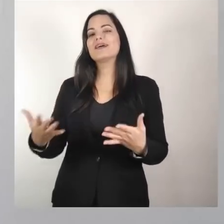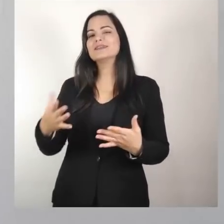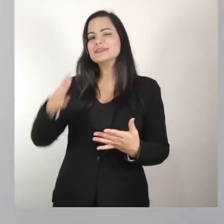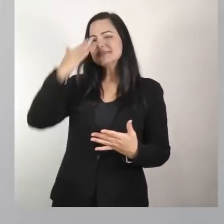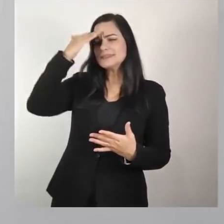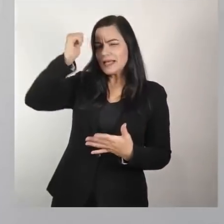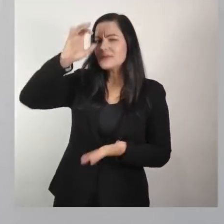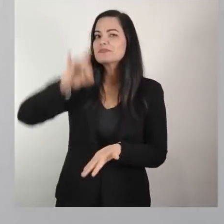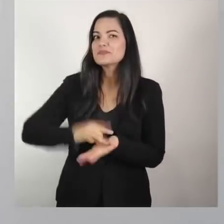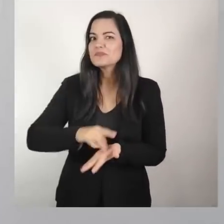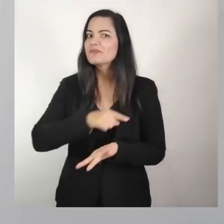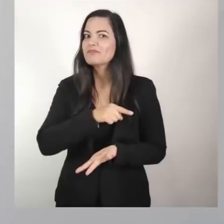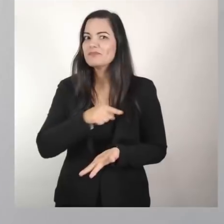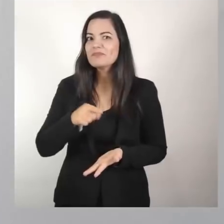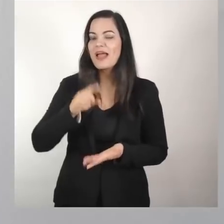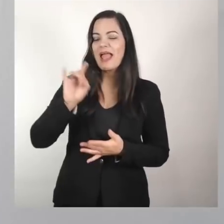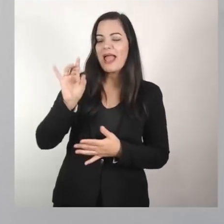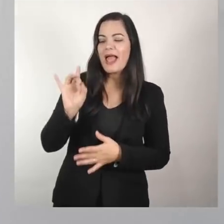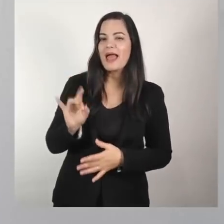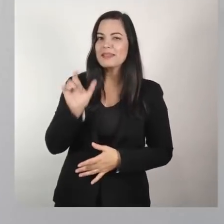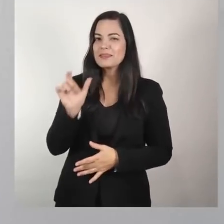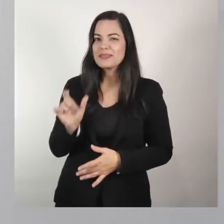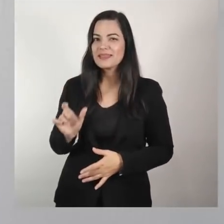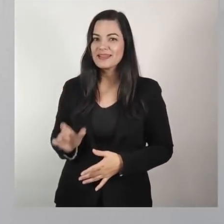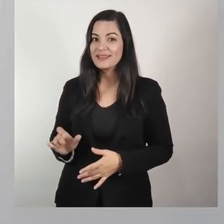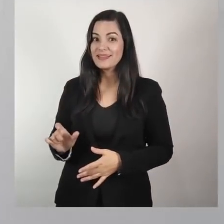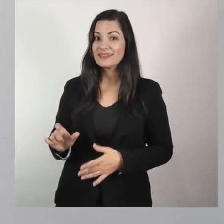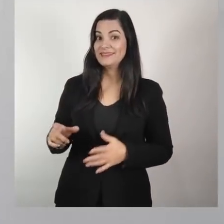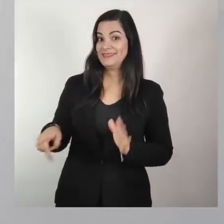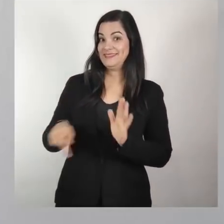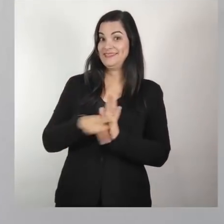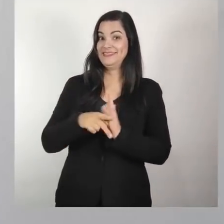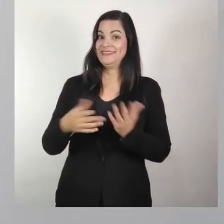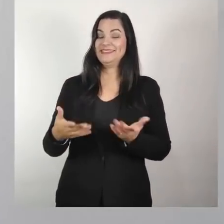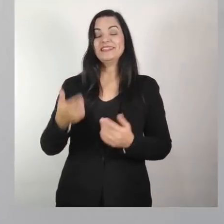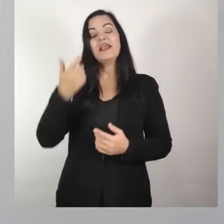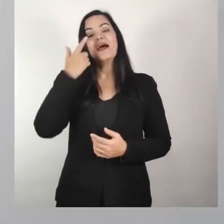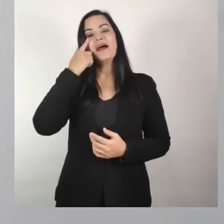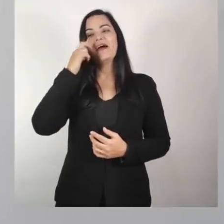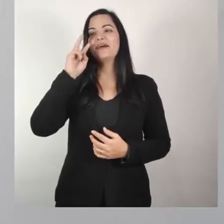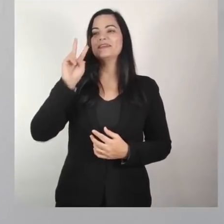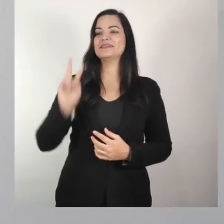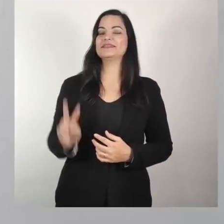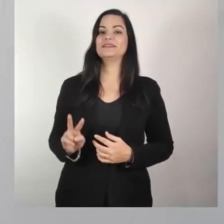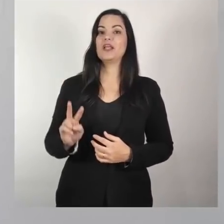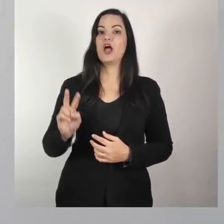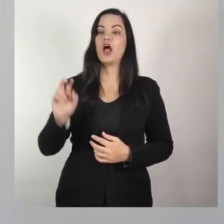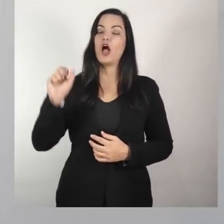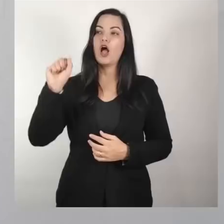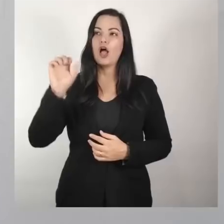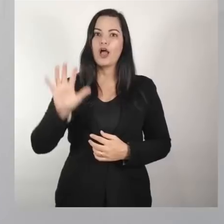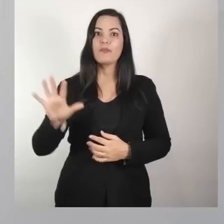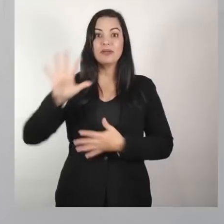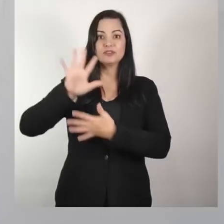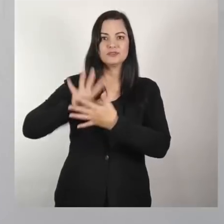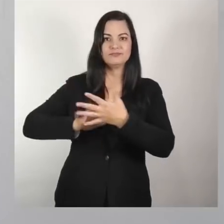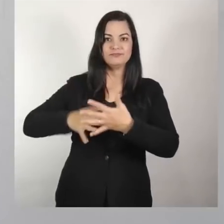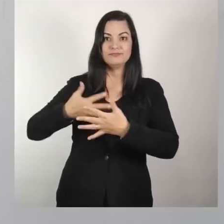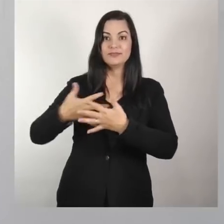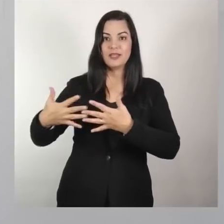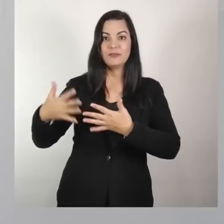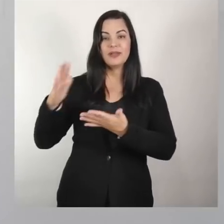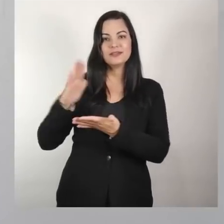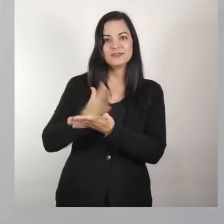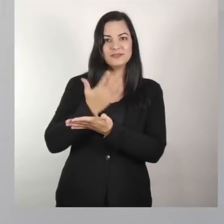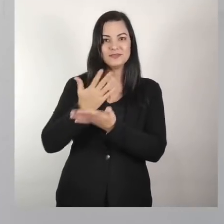no significado desses termos típicos da nossa região. Então, observem a imagem, a